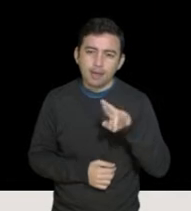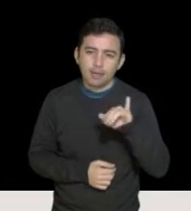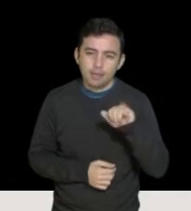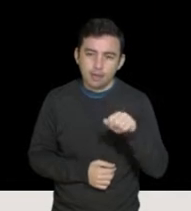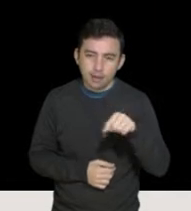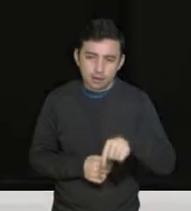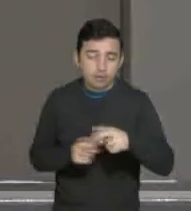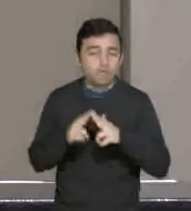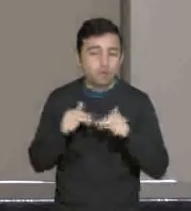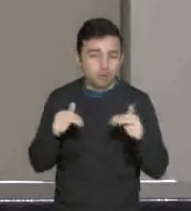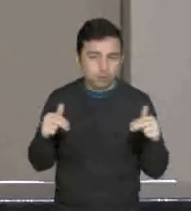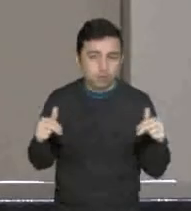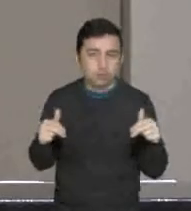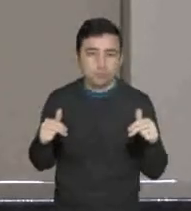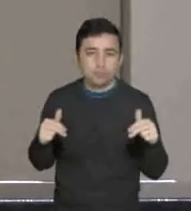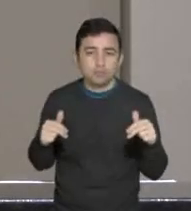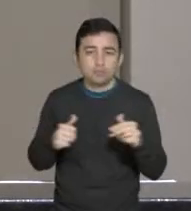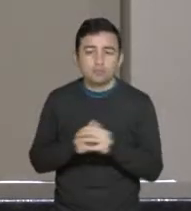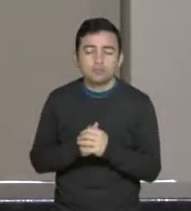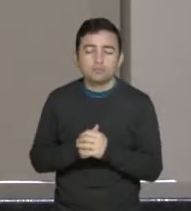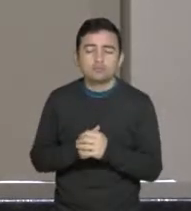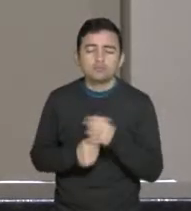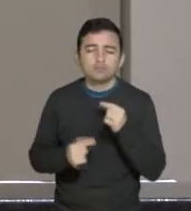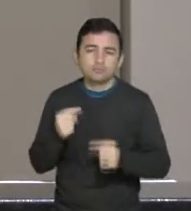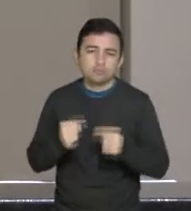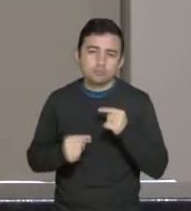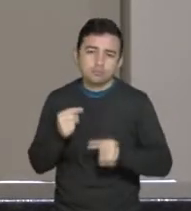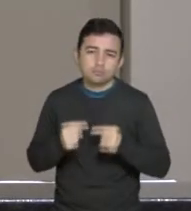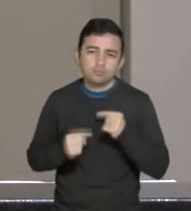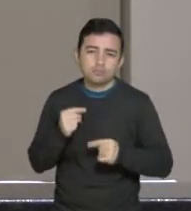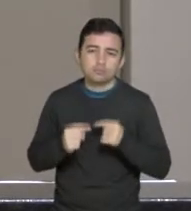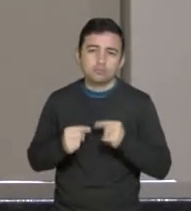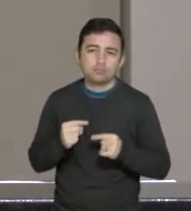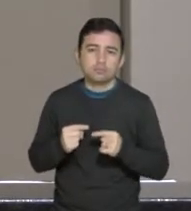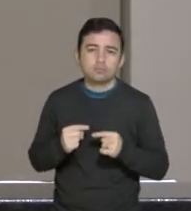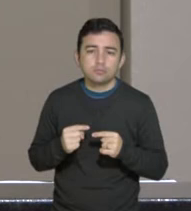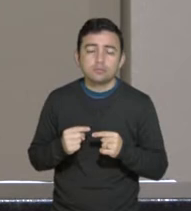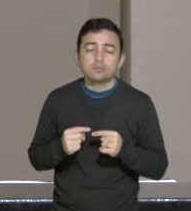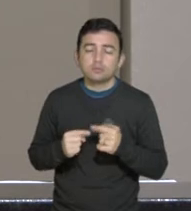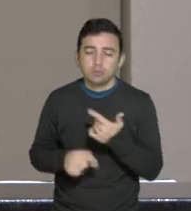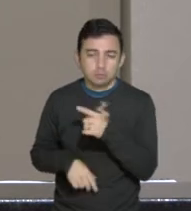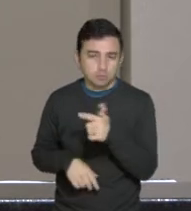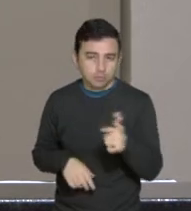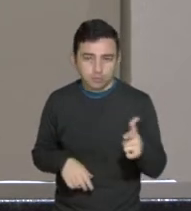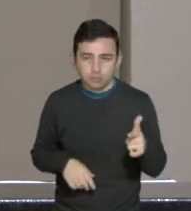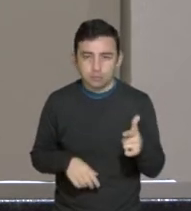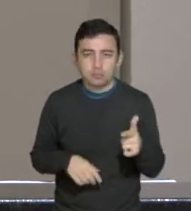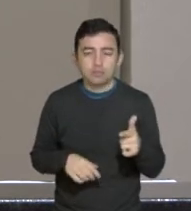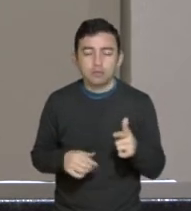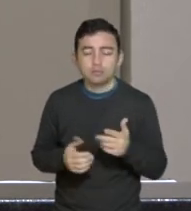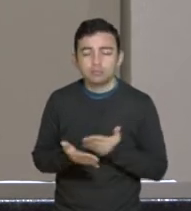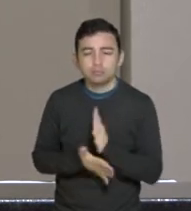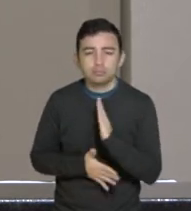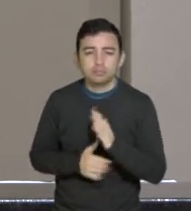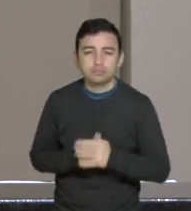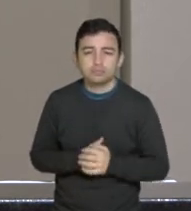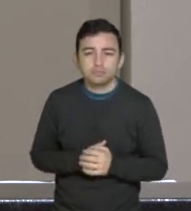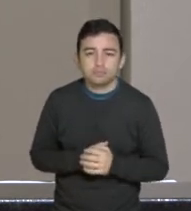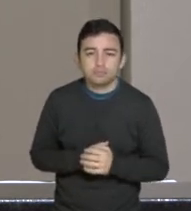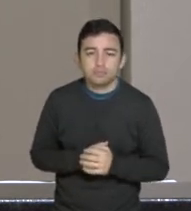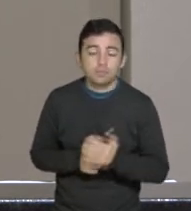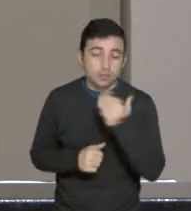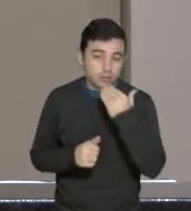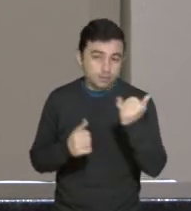de Florianópolis. Em discussão, não havendo quem queira discuti-lo, em votação, aprovado. Pedido